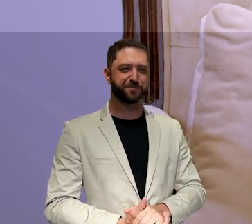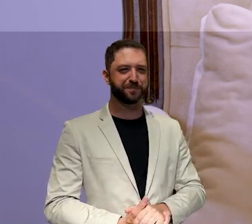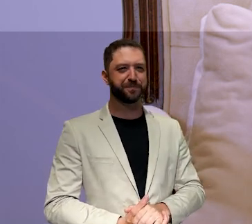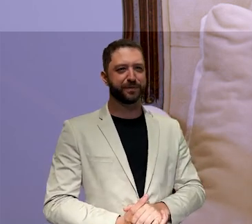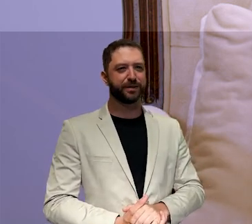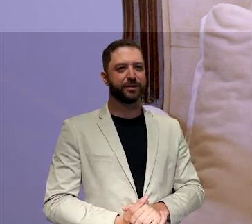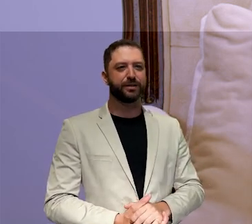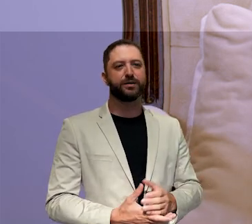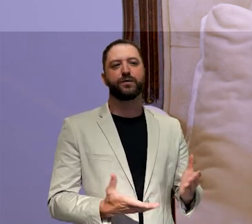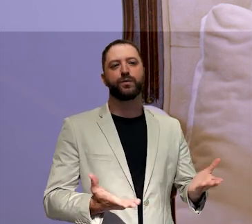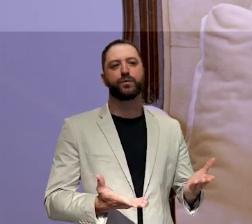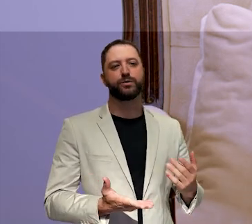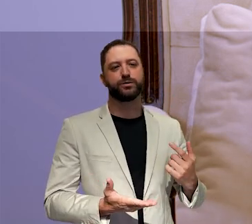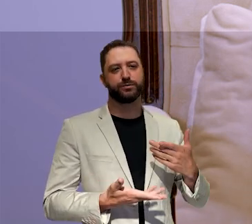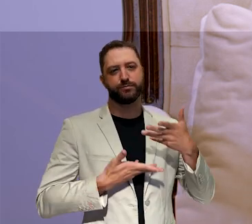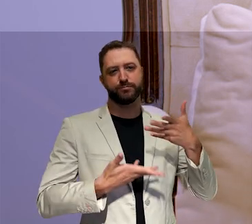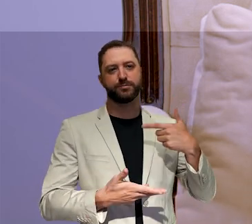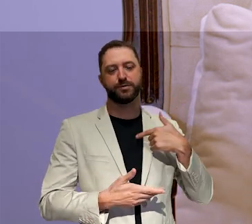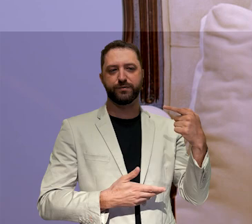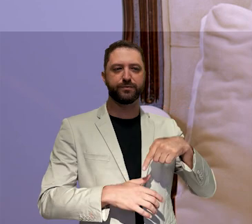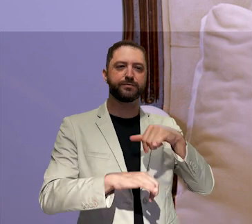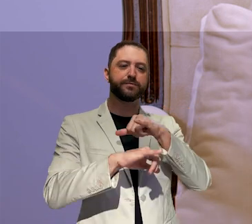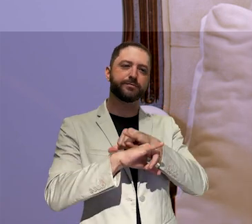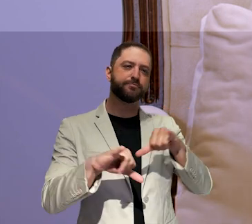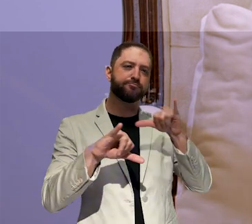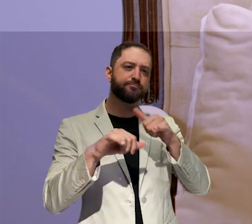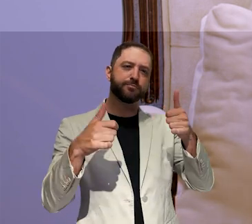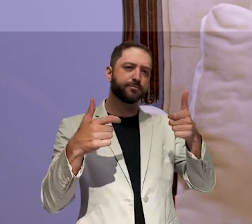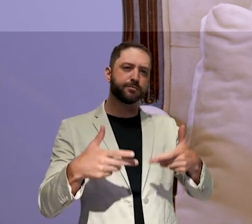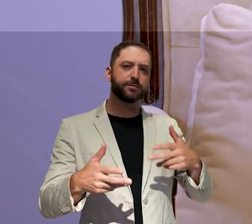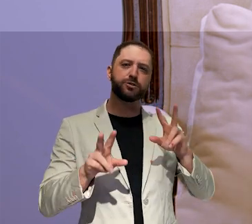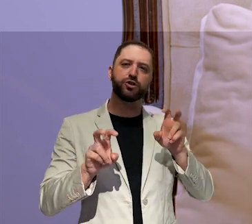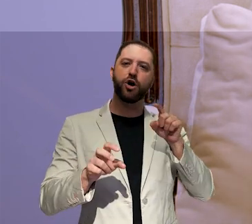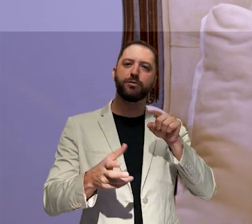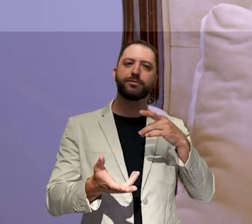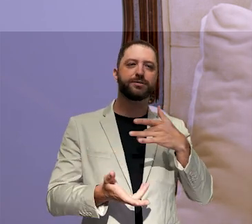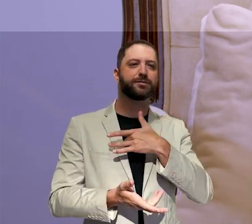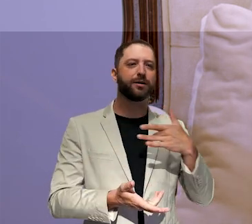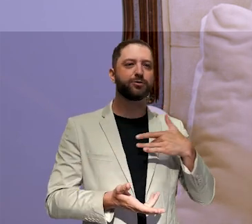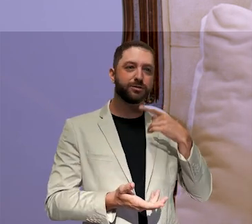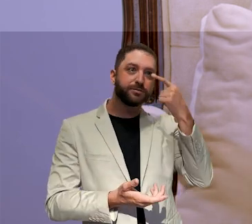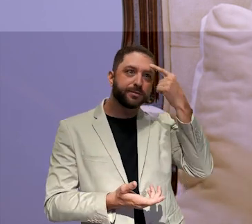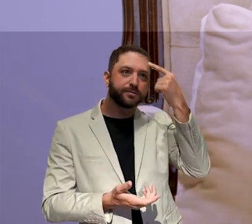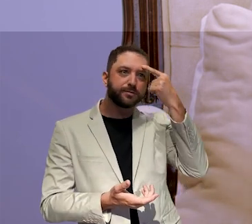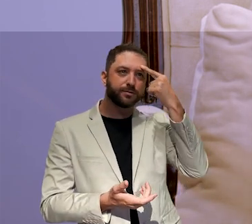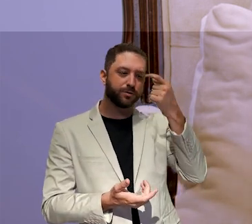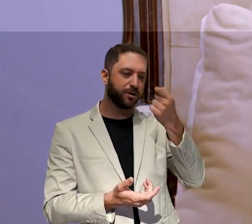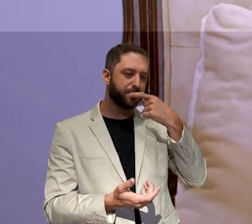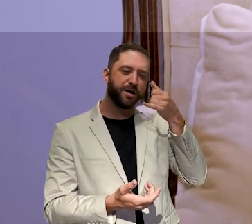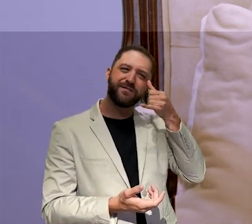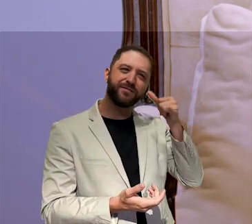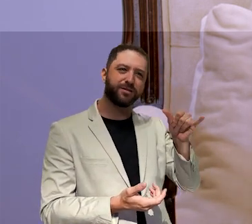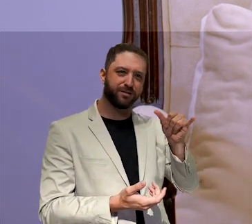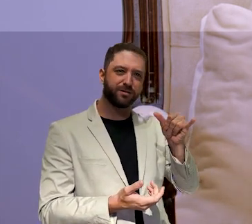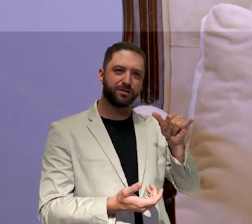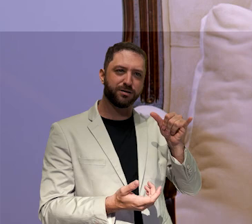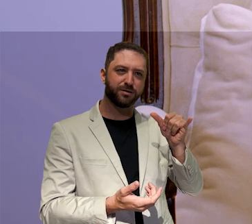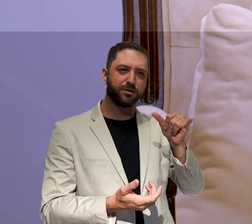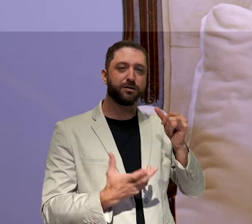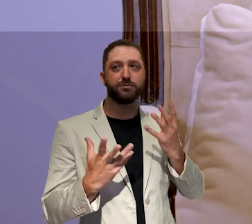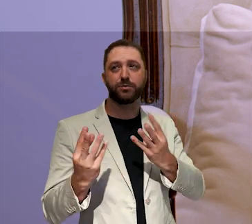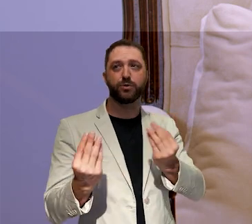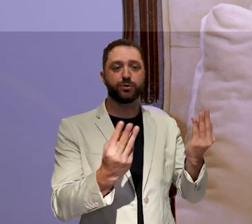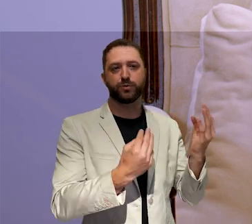de casa, e poder divulgar, falar mais sobre essa vertente da saúde mental sem